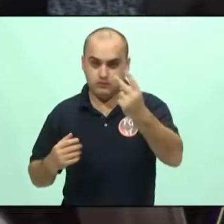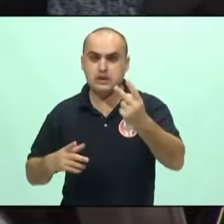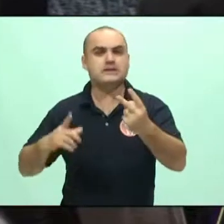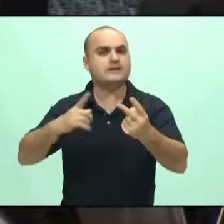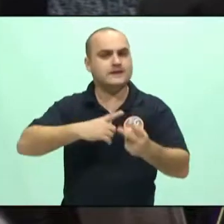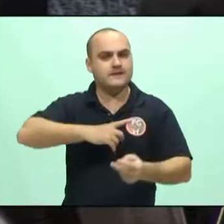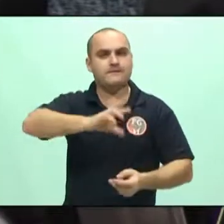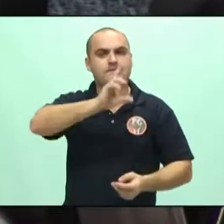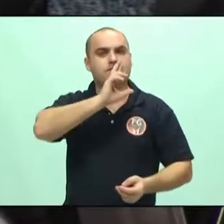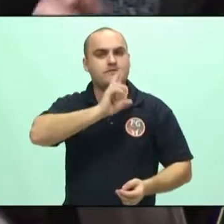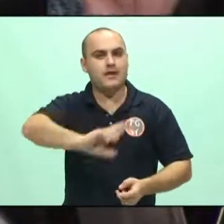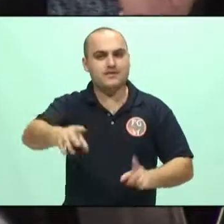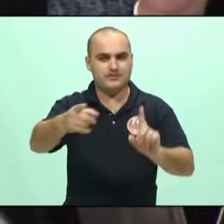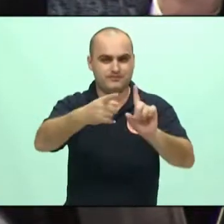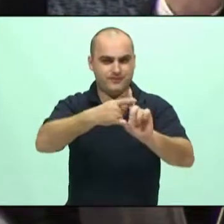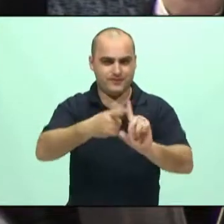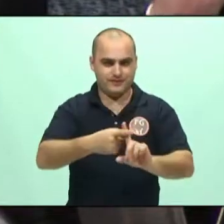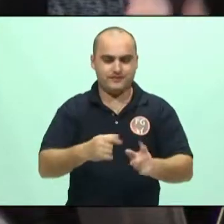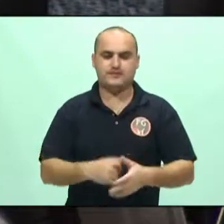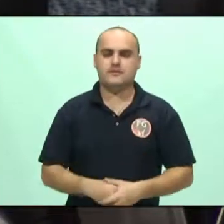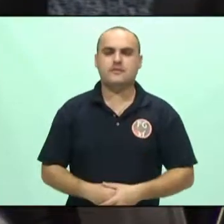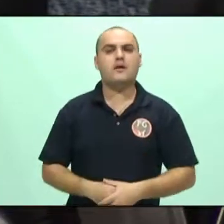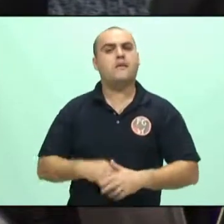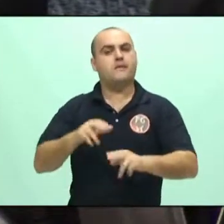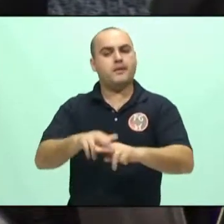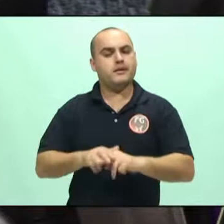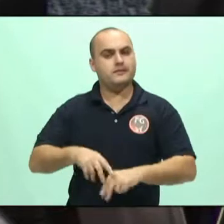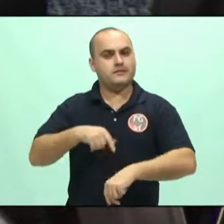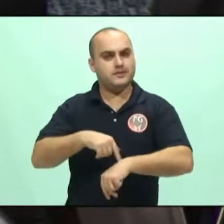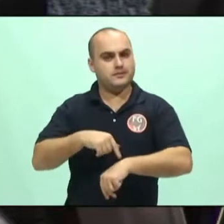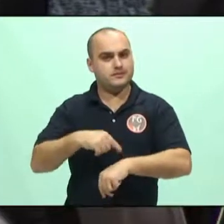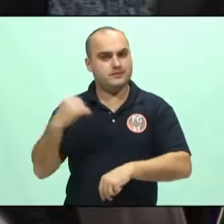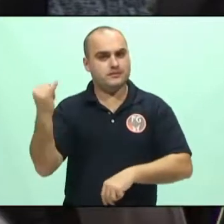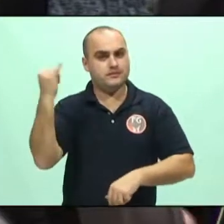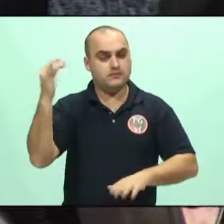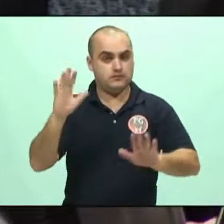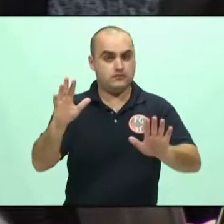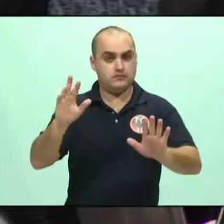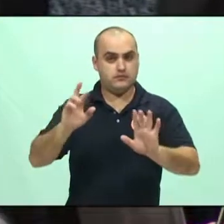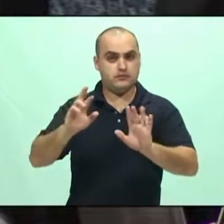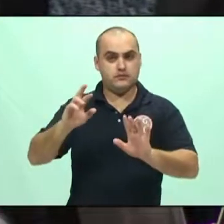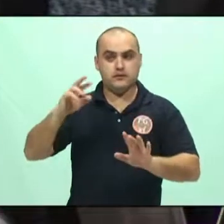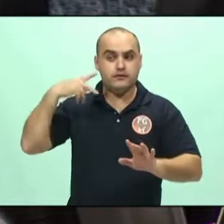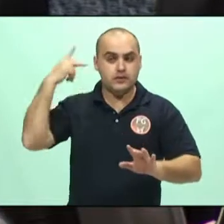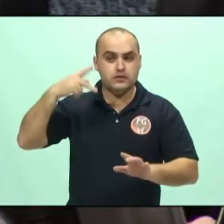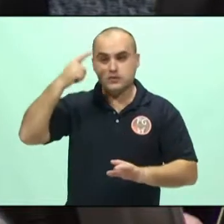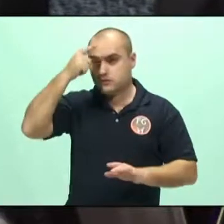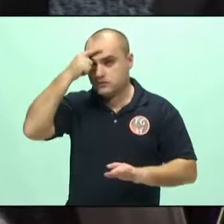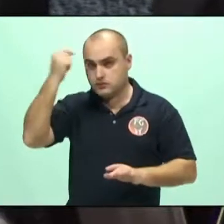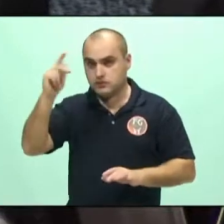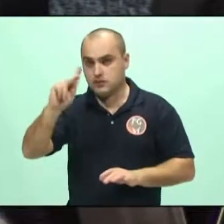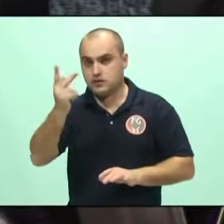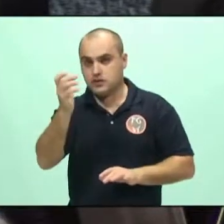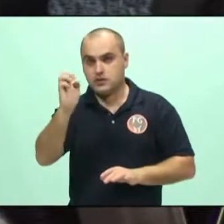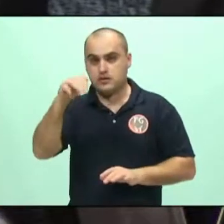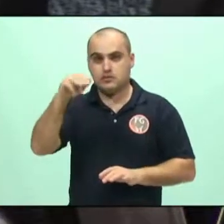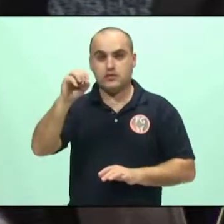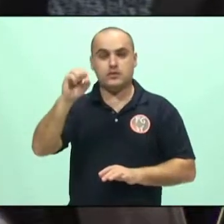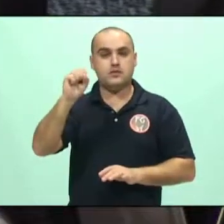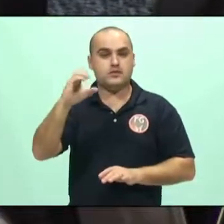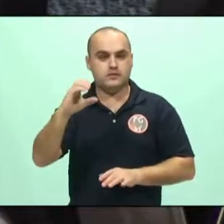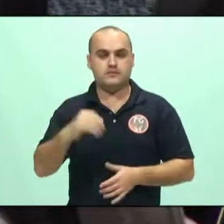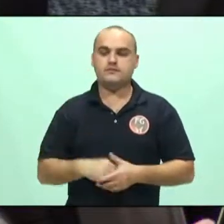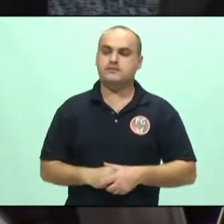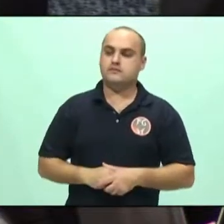positivos então tem sido importante Mas recentemente a audiência do vereador Rubens com relação ao Hemosc e